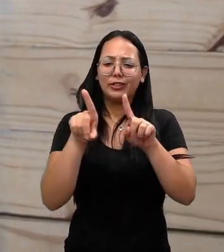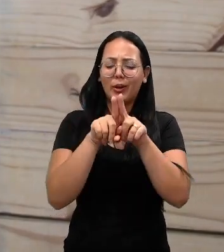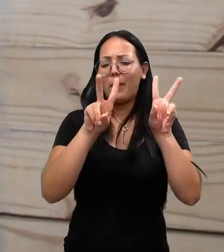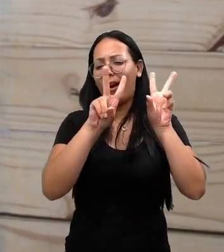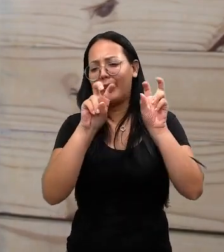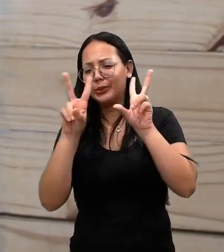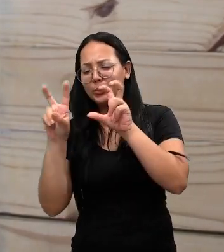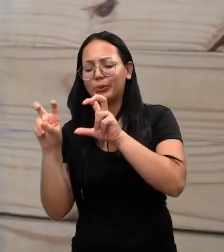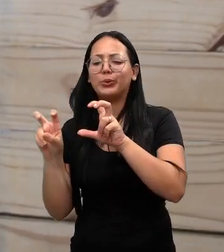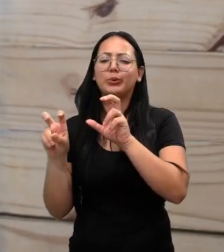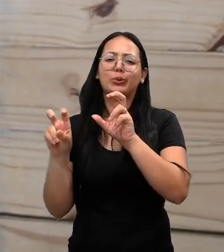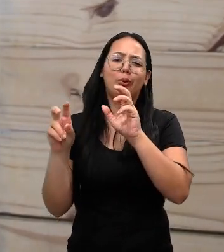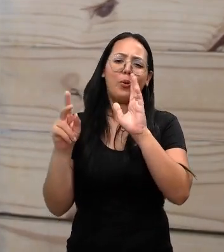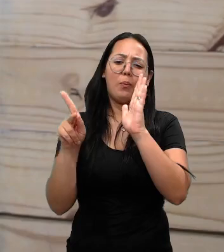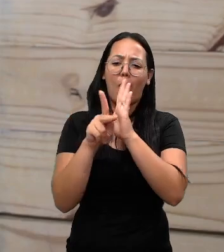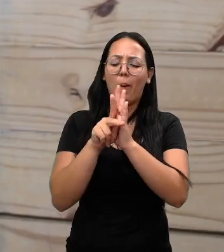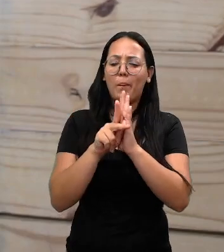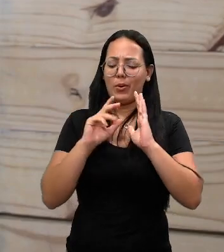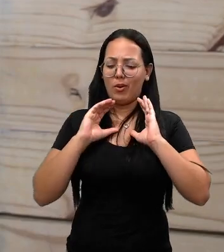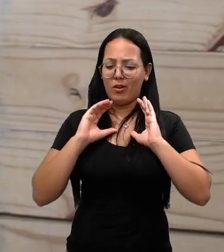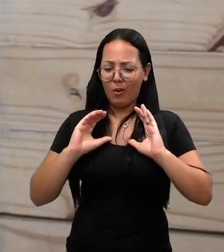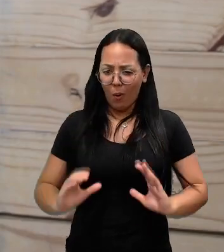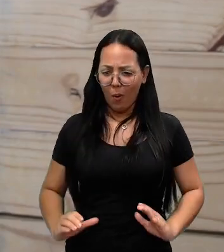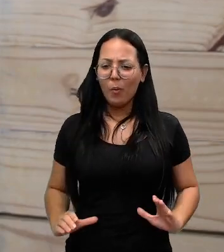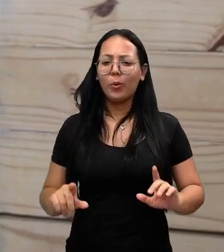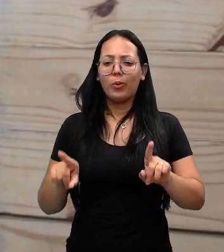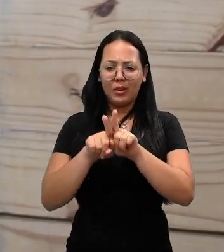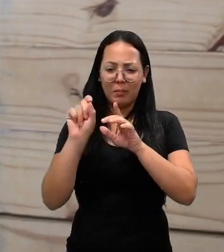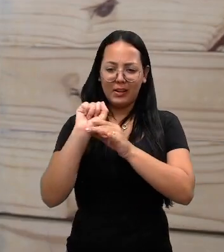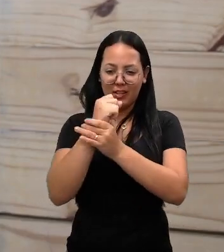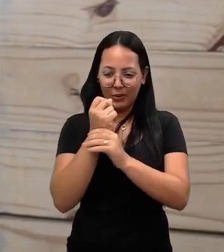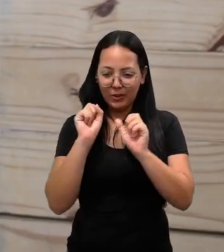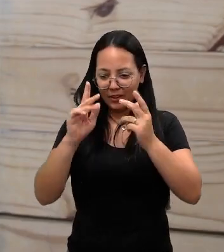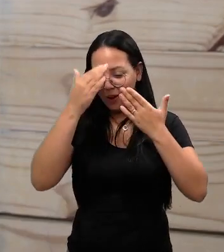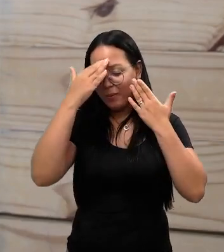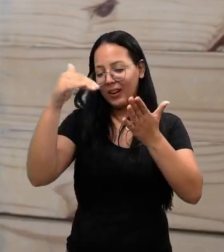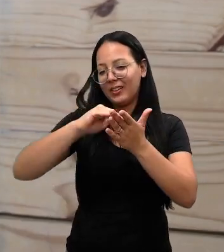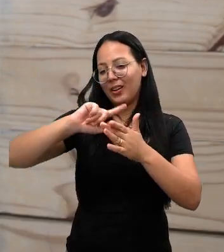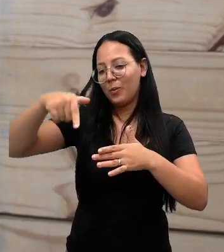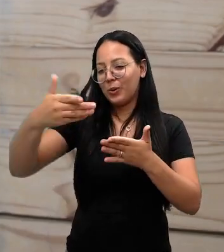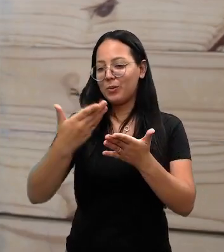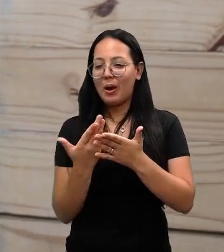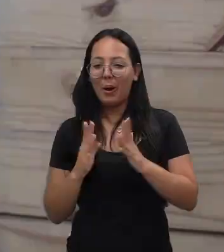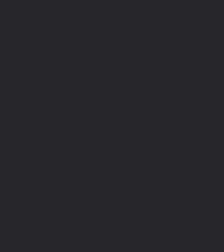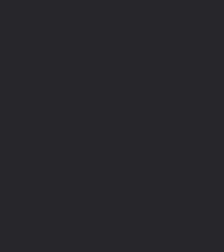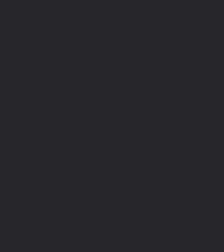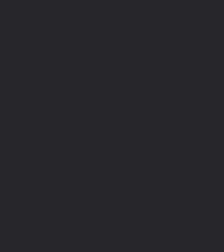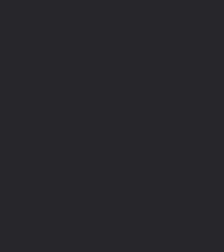relação à questão ergonômica e da segurança do trabalho. Muito obrigado e até a próxima aula.